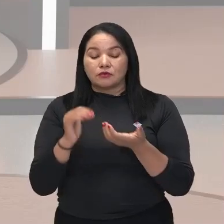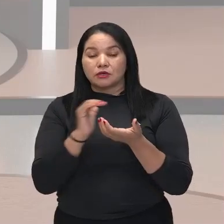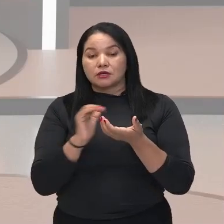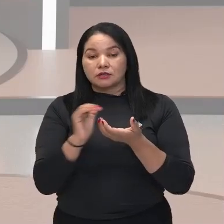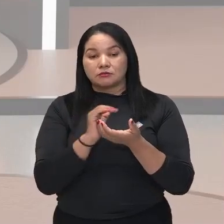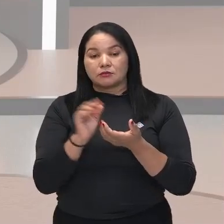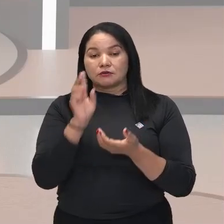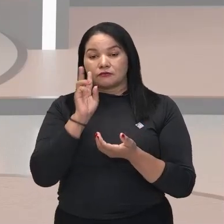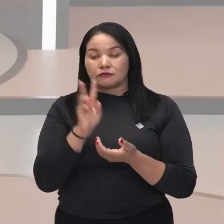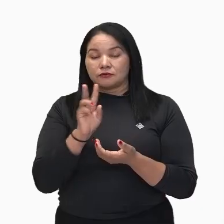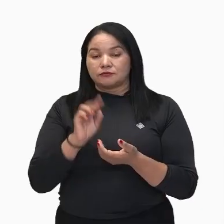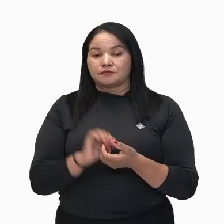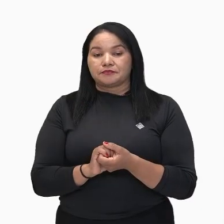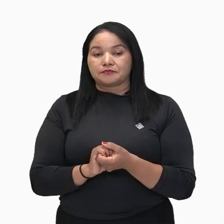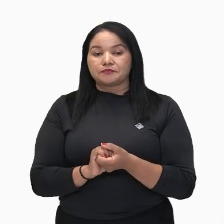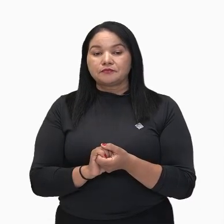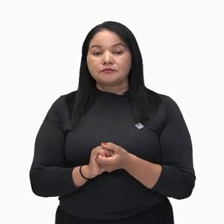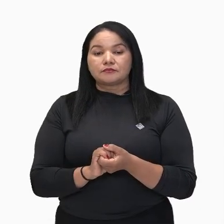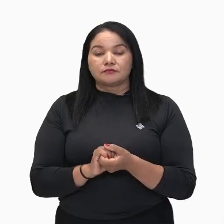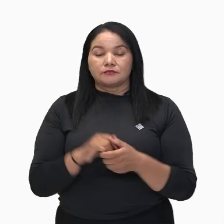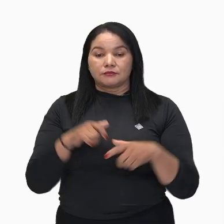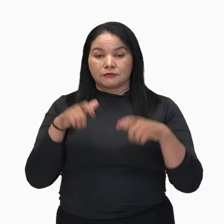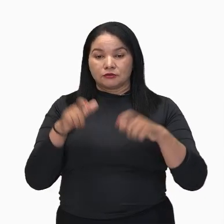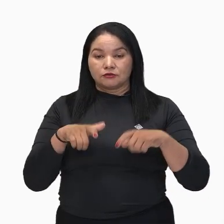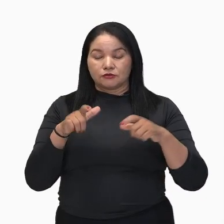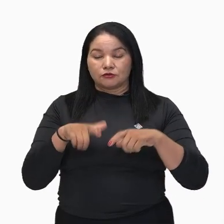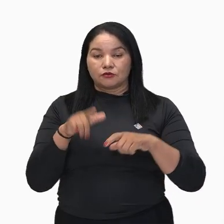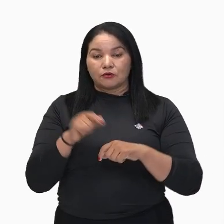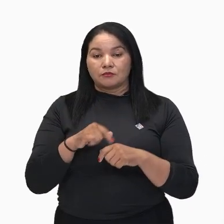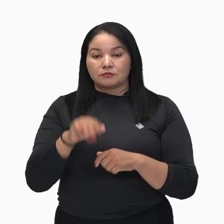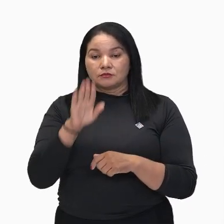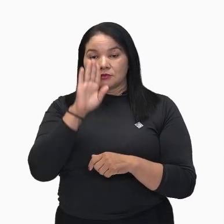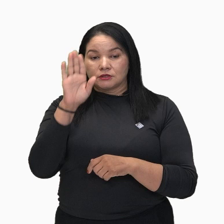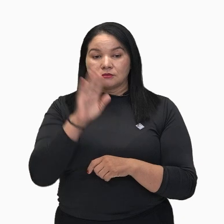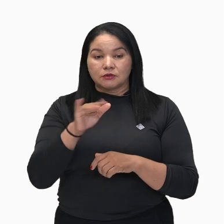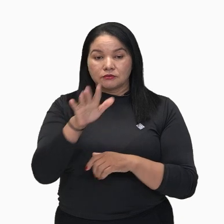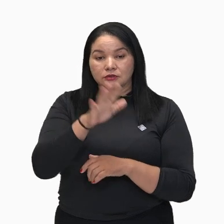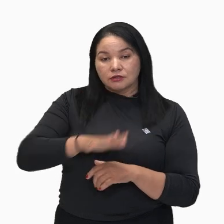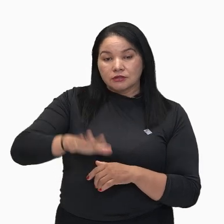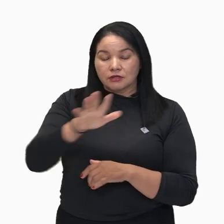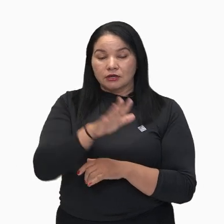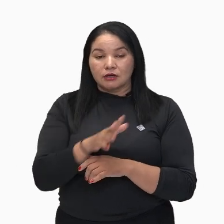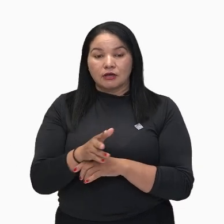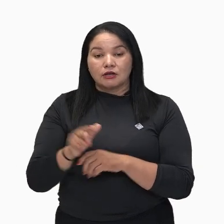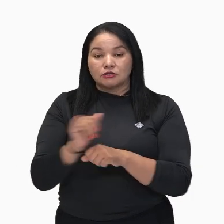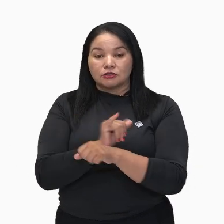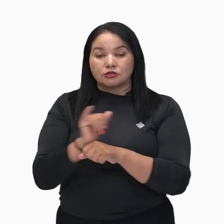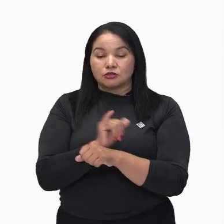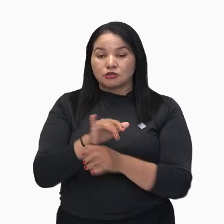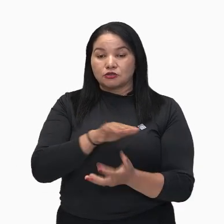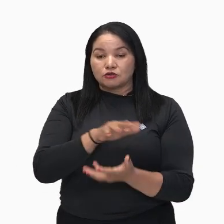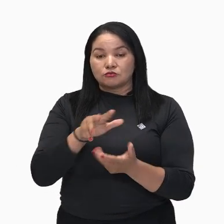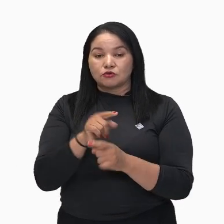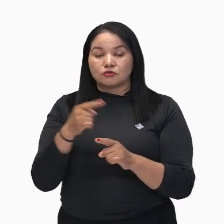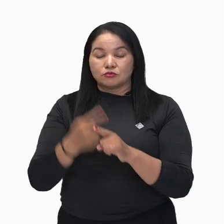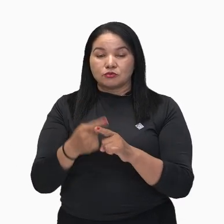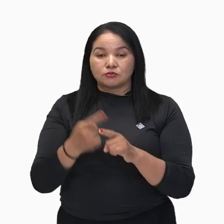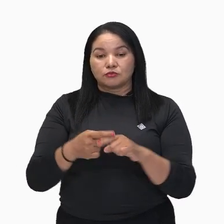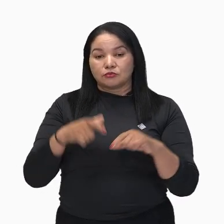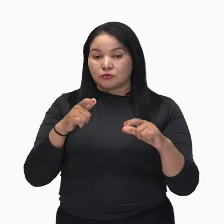Olha só, o Oriente Médio, é uma das principais áreas estratégicas do mundo por causa aí da